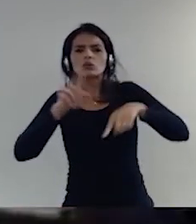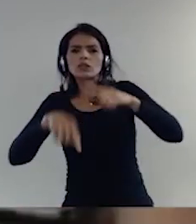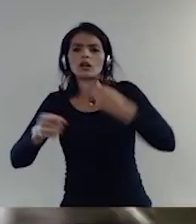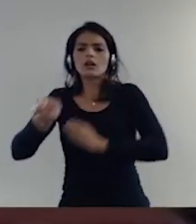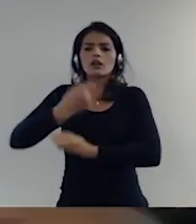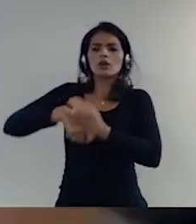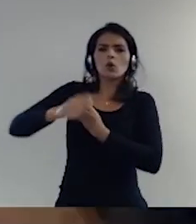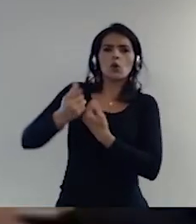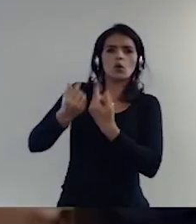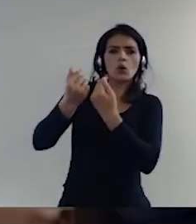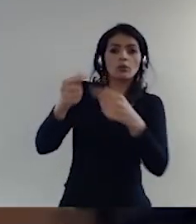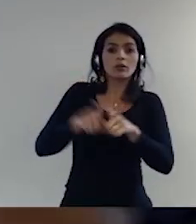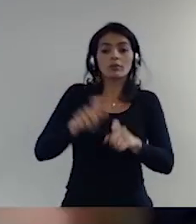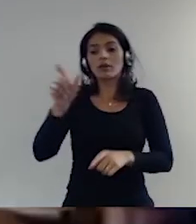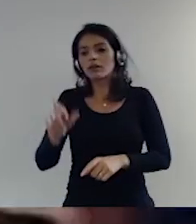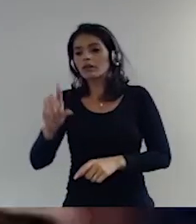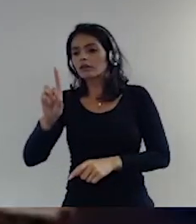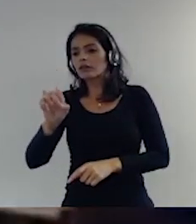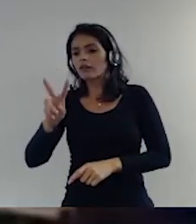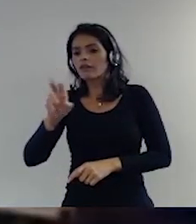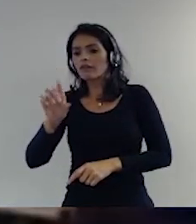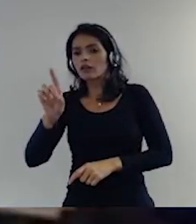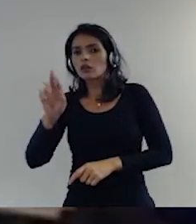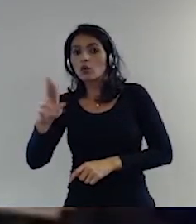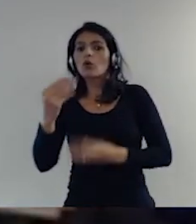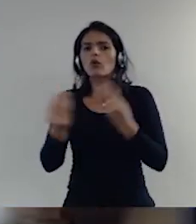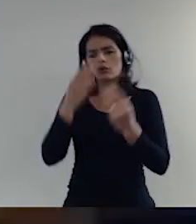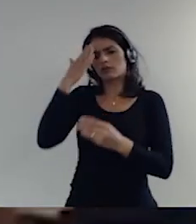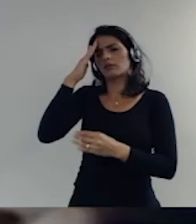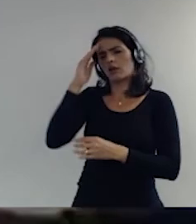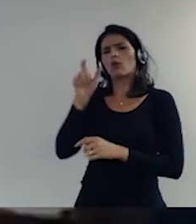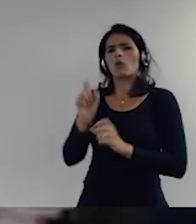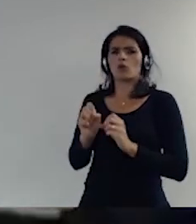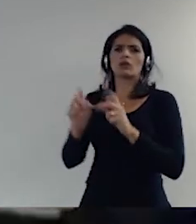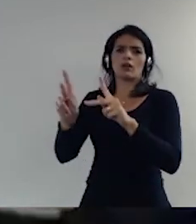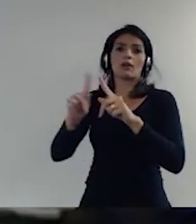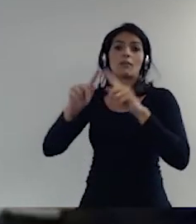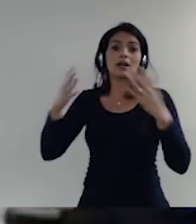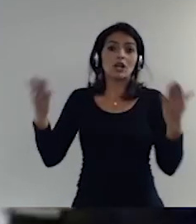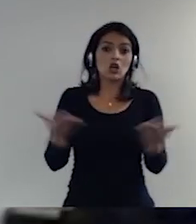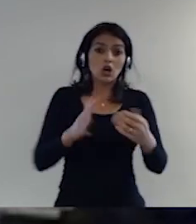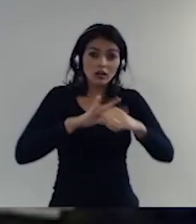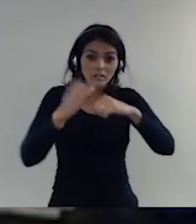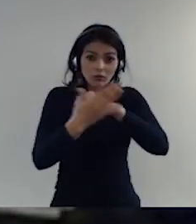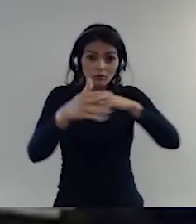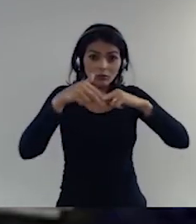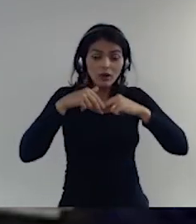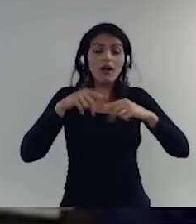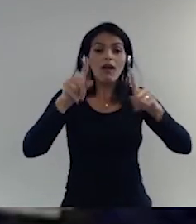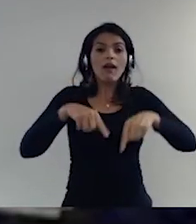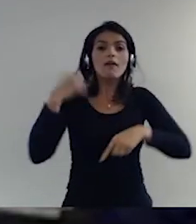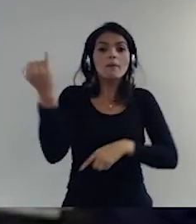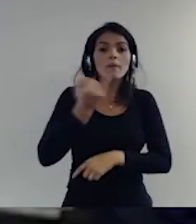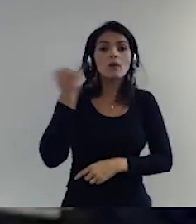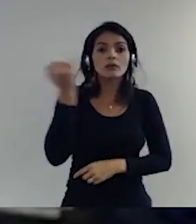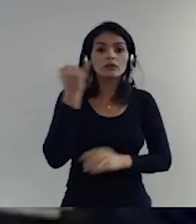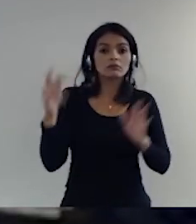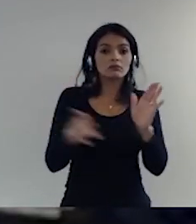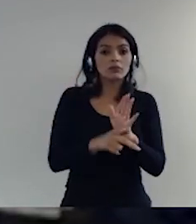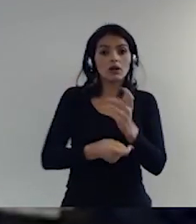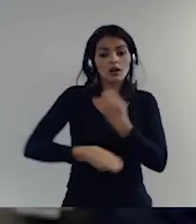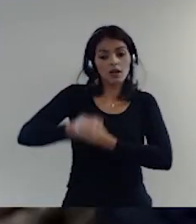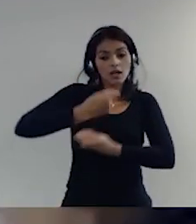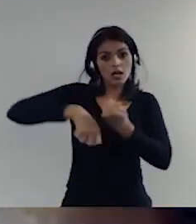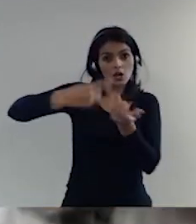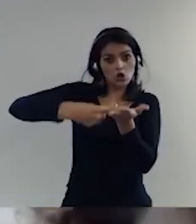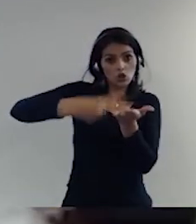económicos da situação do devedor, como se entender. Mas a disrupção neste momento é tão grande que eu diria que era importante que a própria